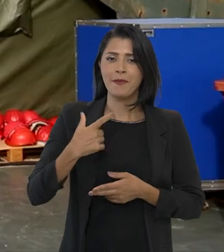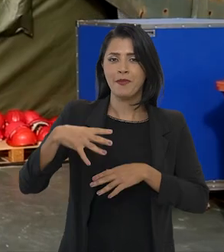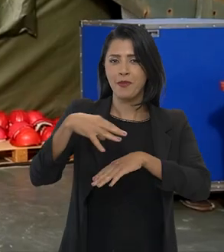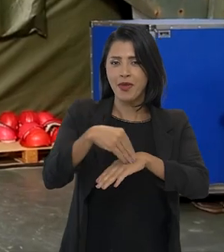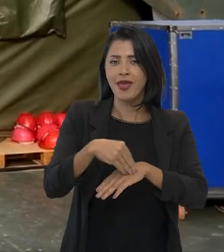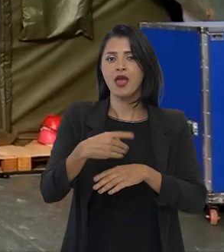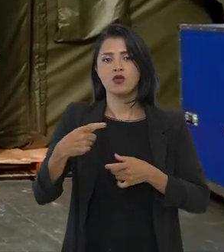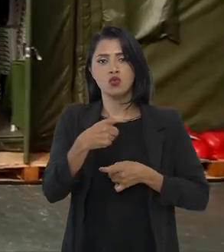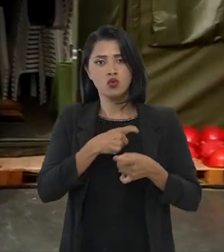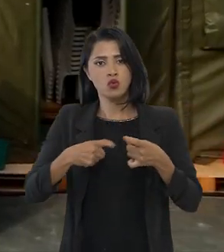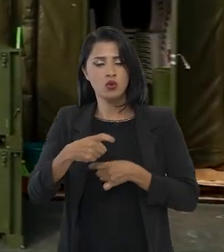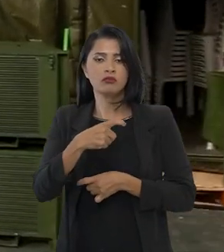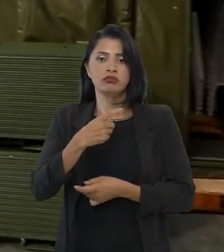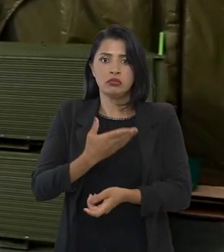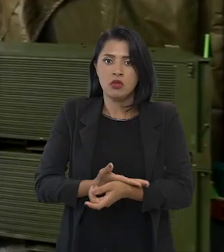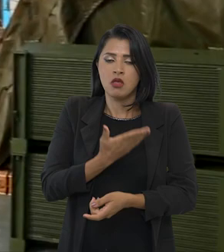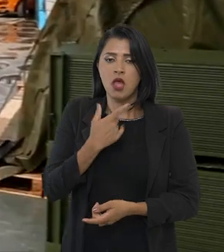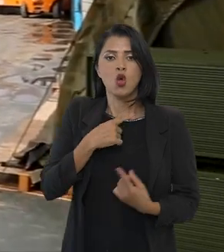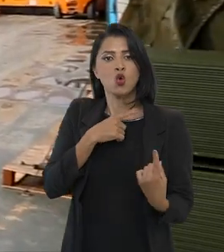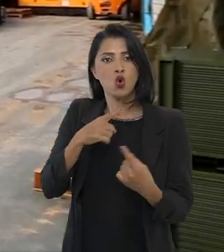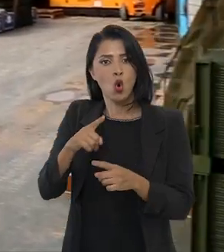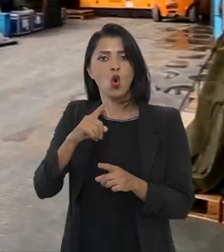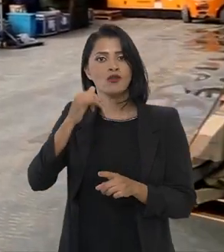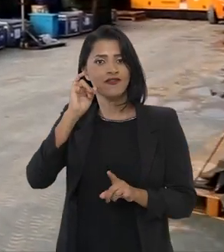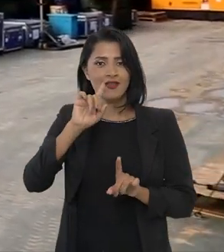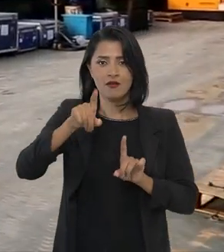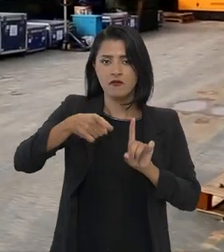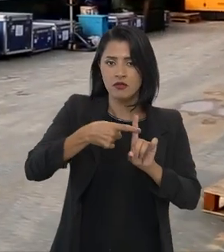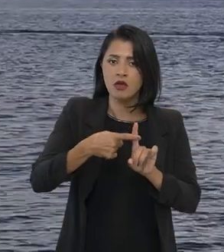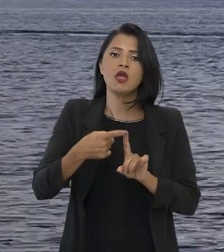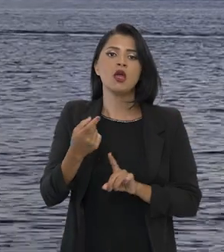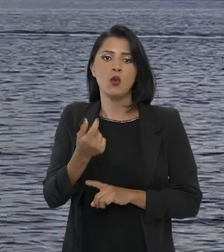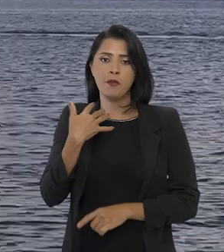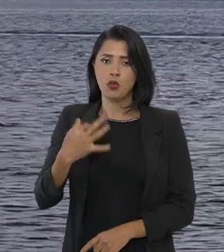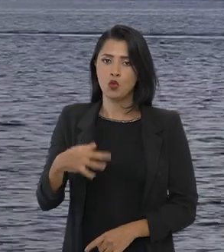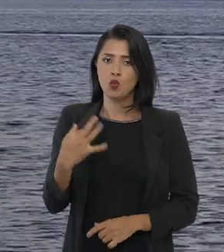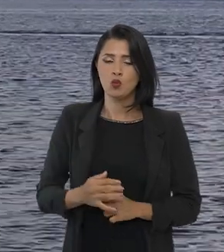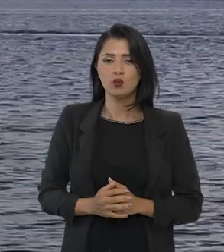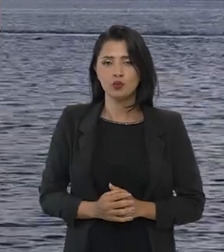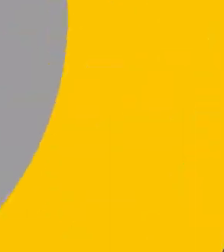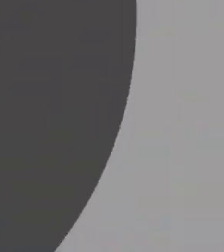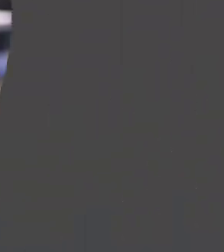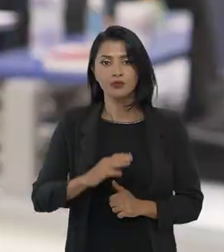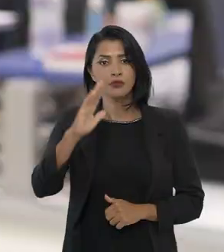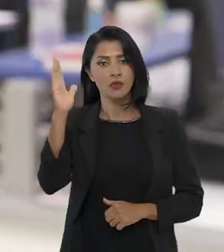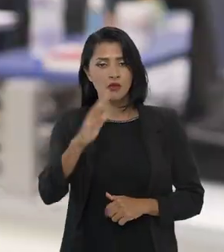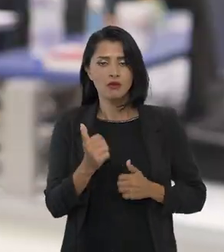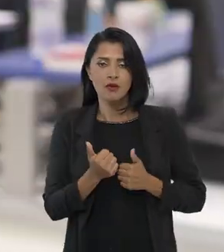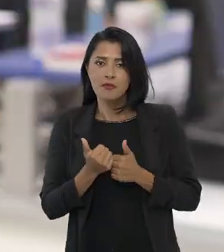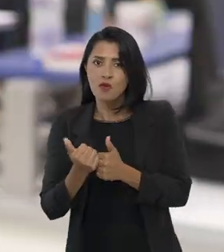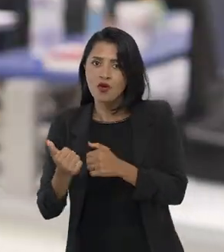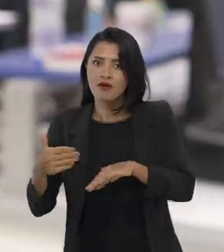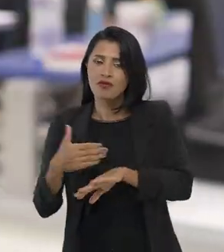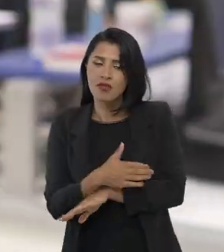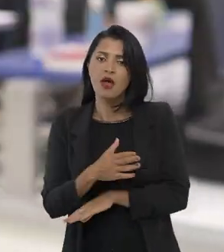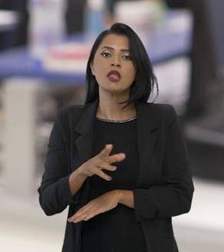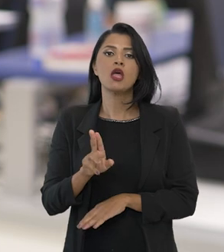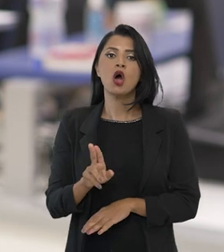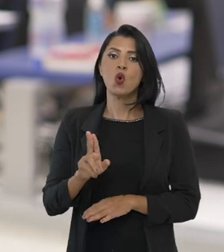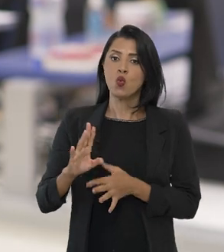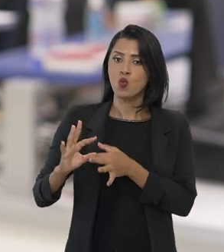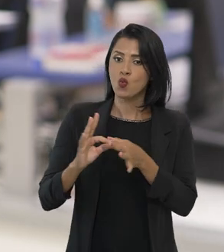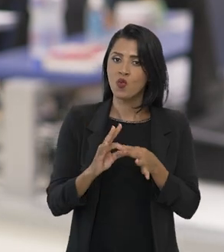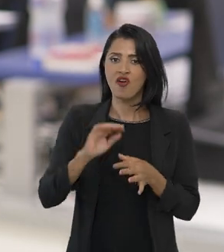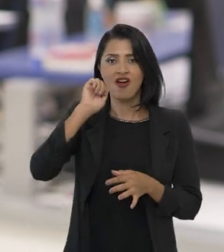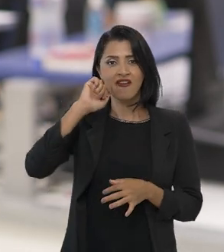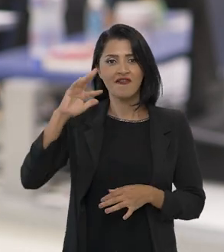anti-inflamatórios, antibióticos, antihipertensivos, contraceptivos e analgésicos. O Brasil vai apoiar a entrada da